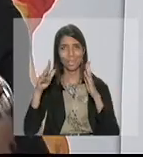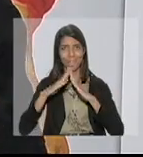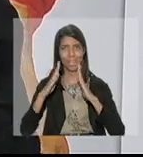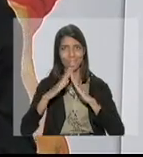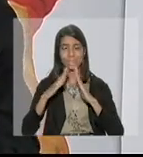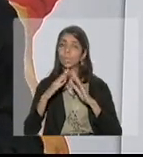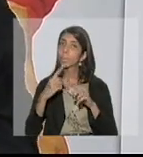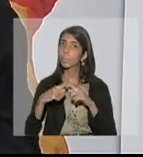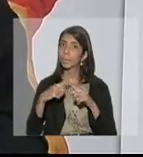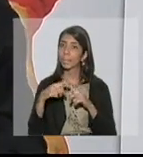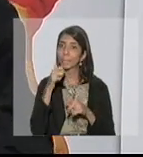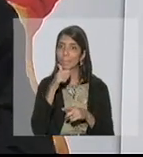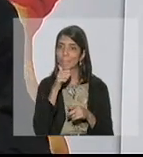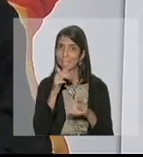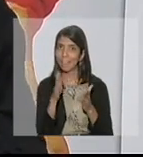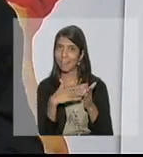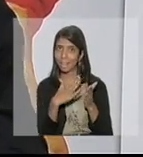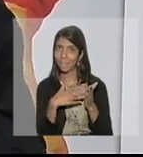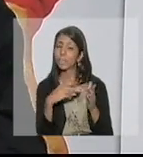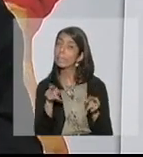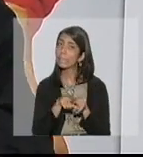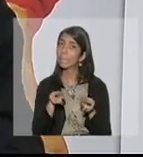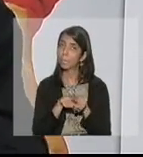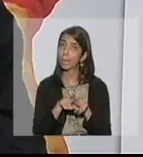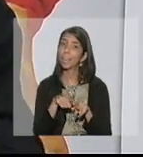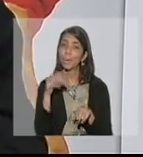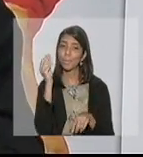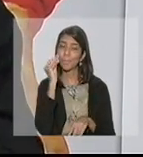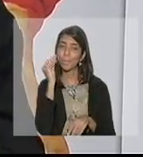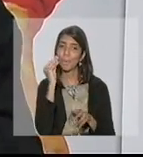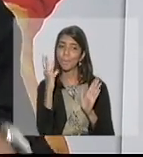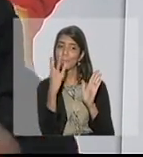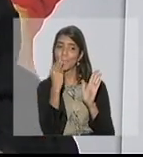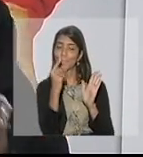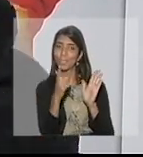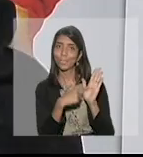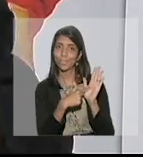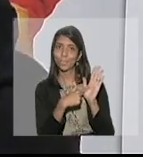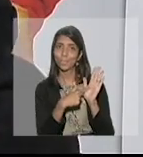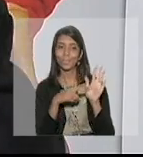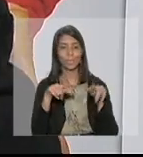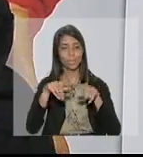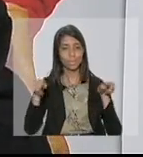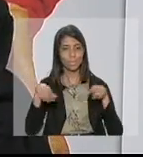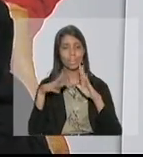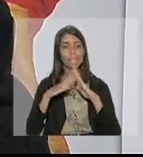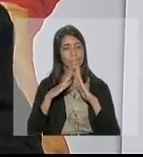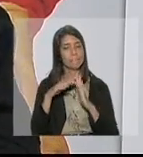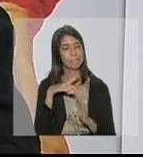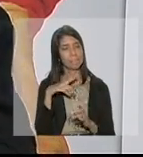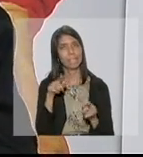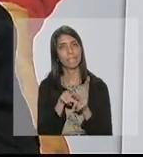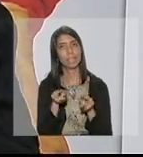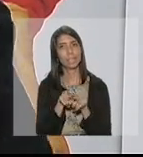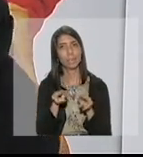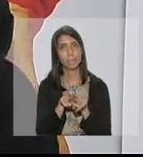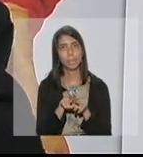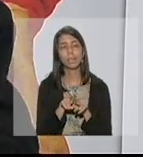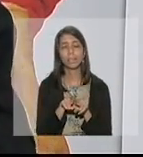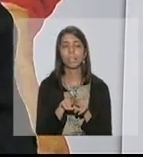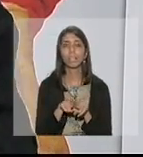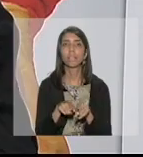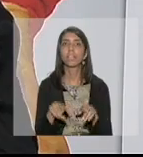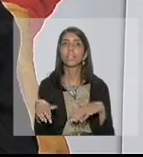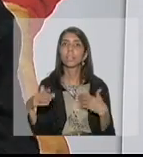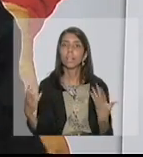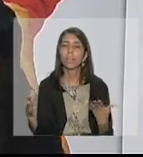né? Porque a Raquel também bota aqui o quintal dela, a foto do quintal. Então, dentro da bolsa amarela também tem um quintal aqui, uma foto